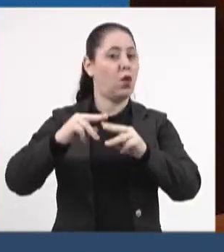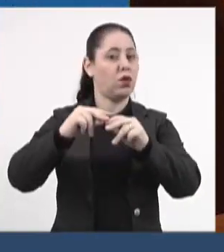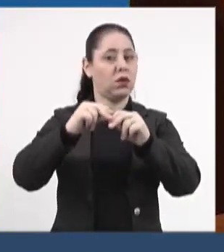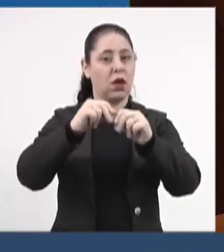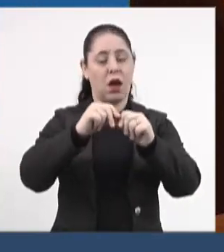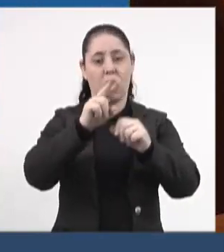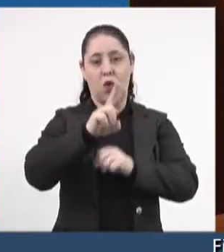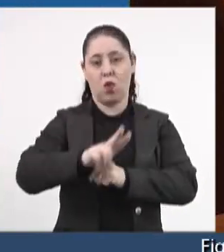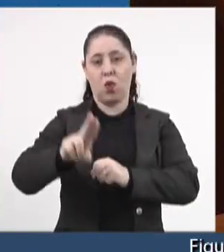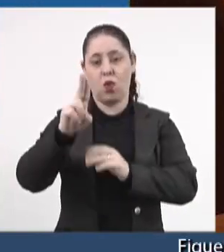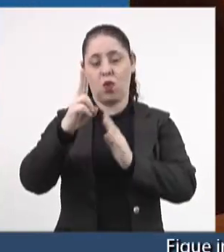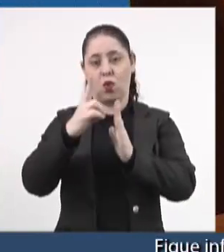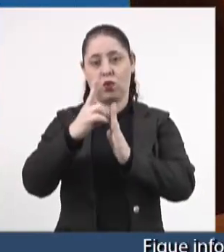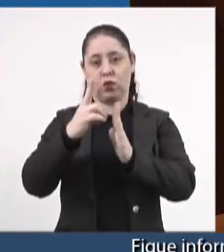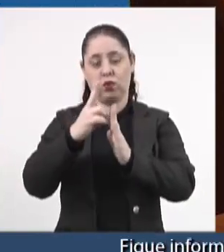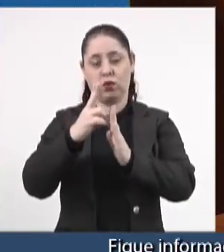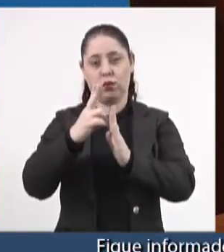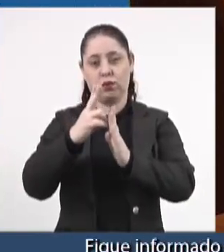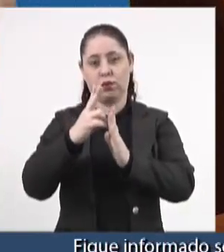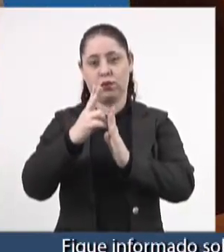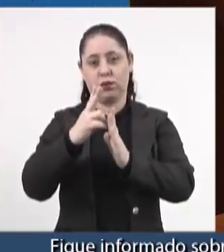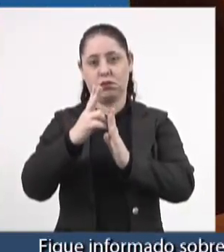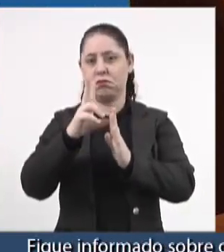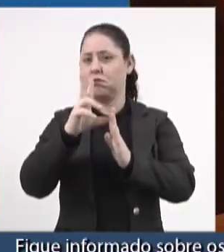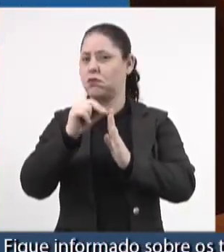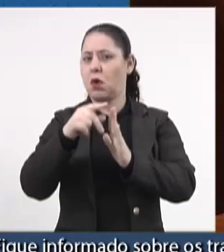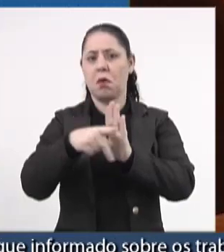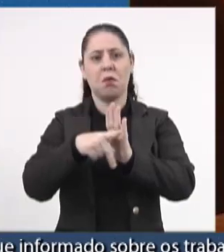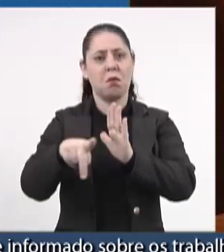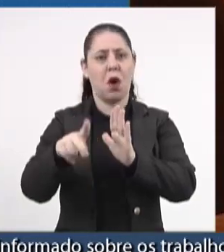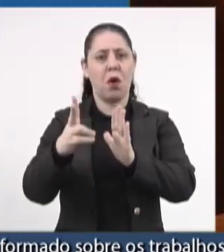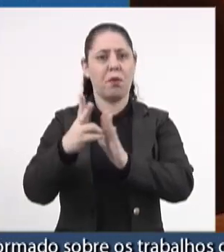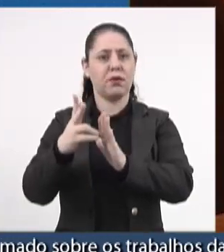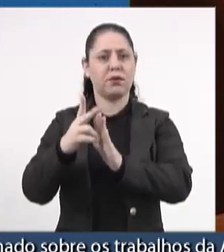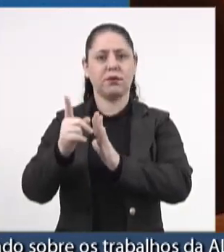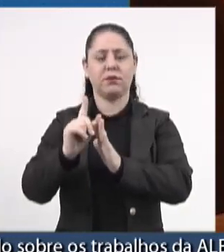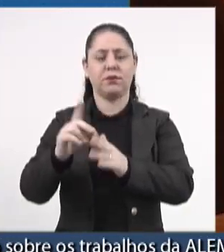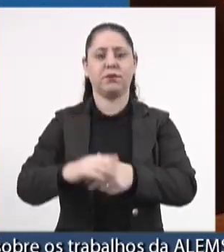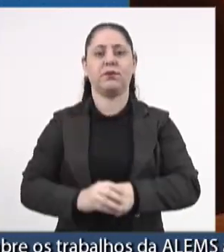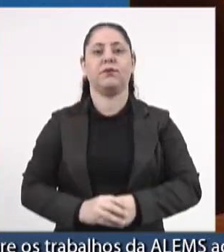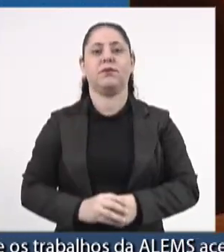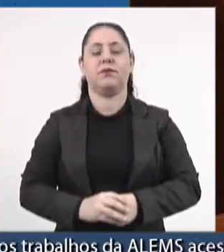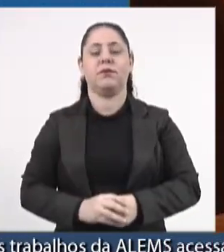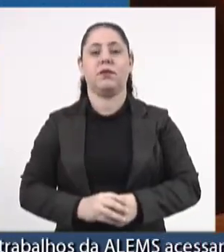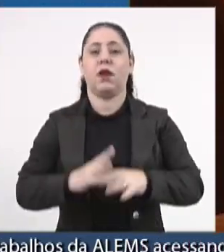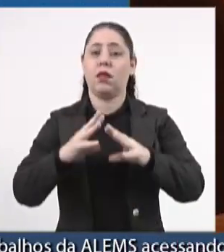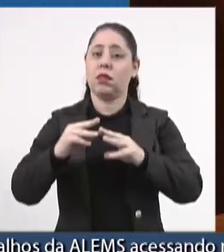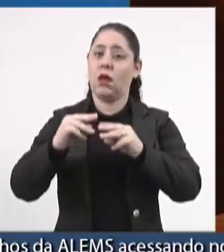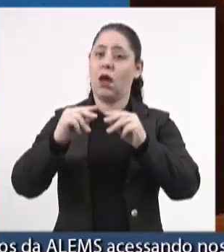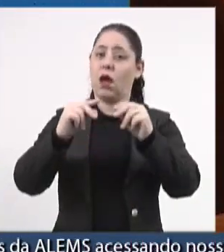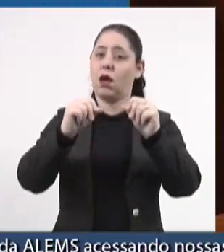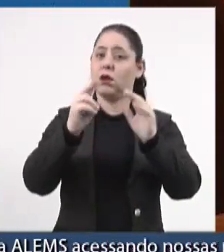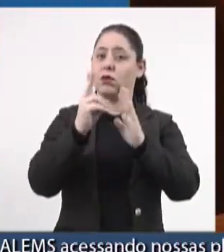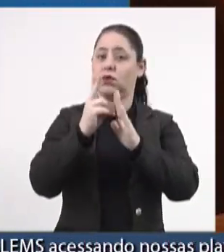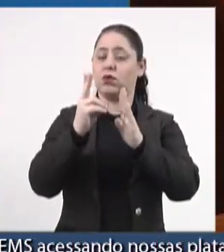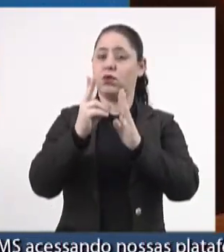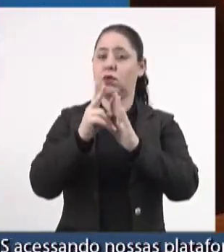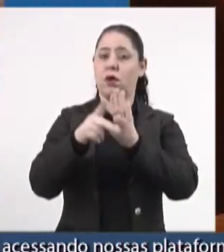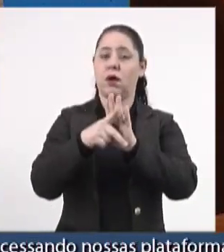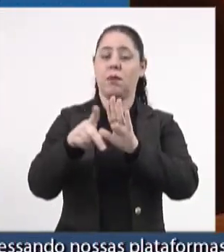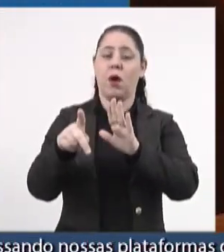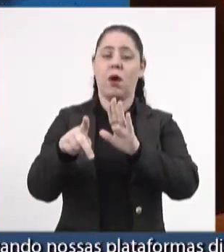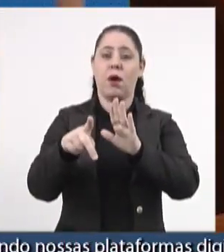que o índio ocupam não é patrimônio indígena. As terras que os índios